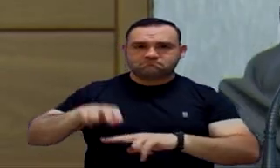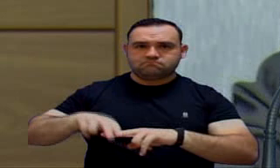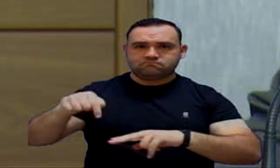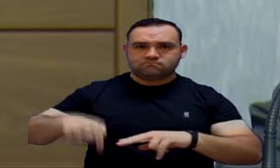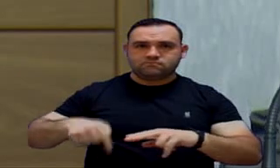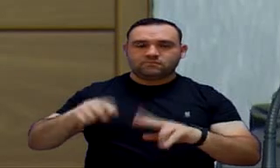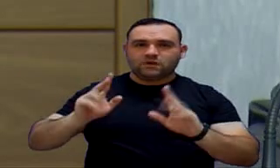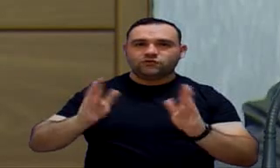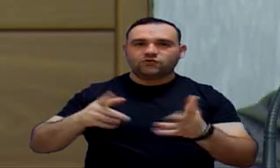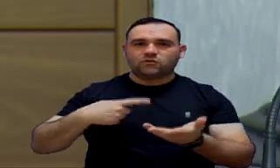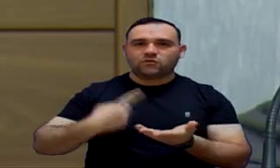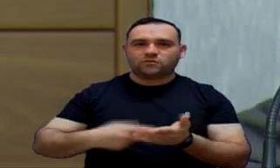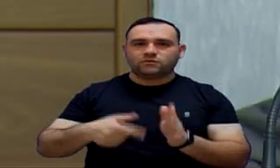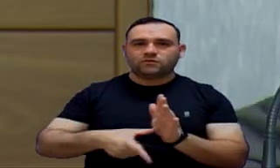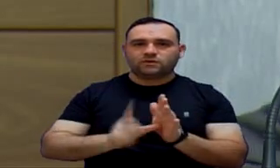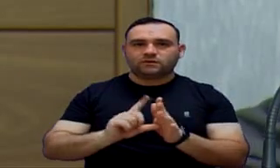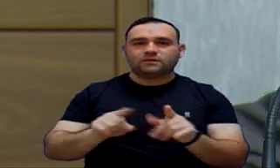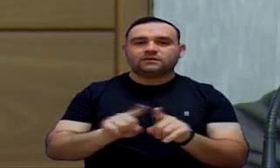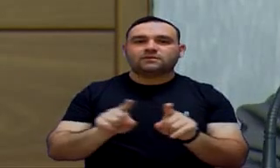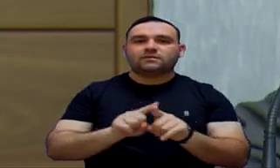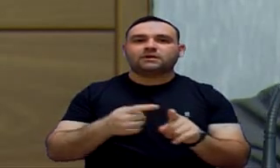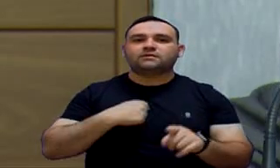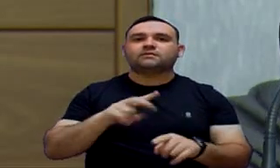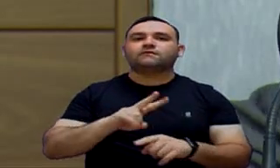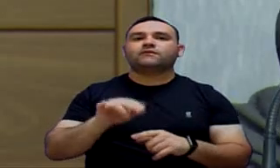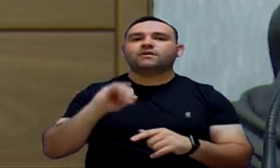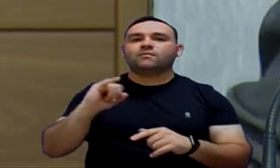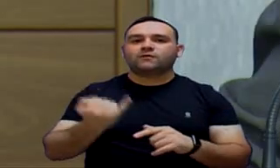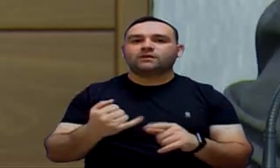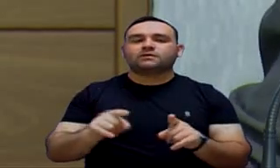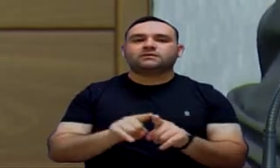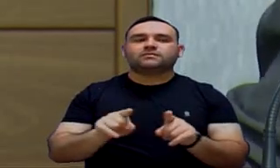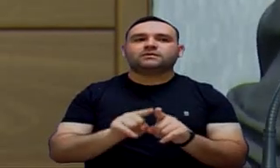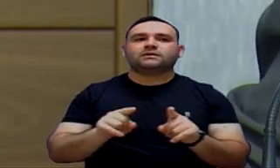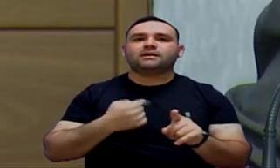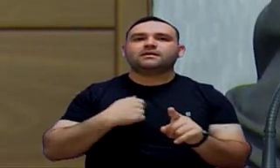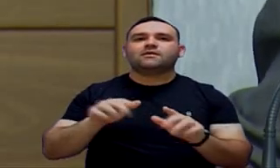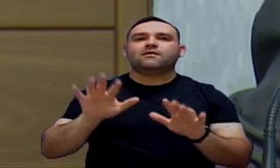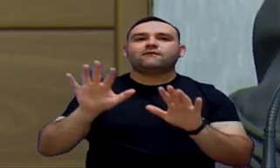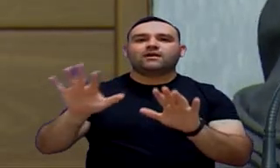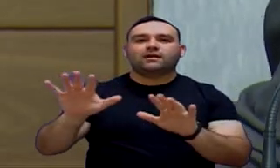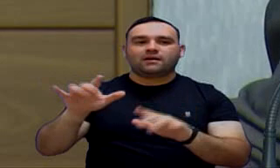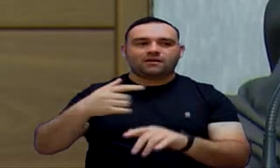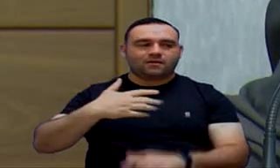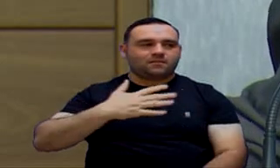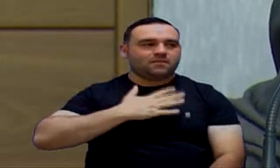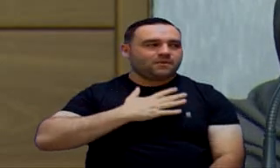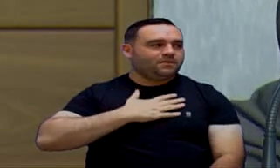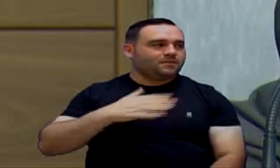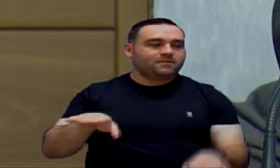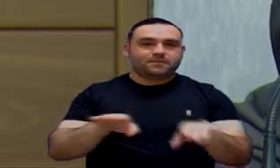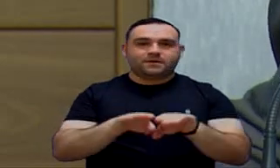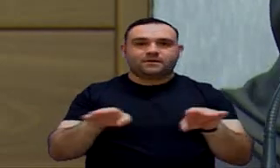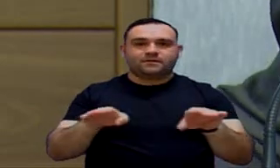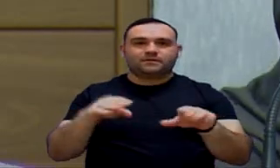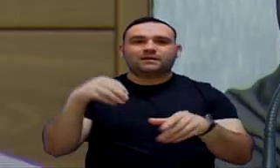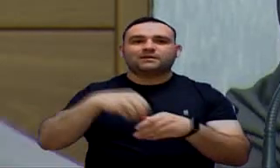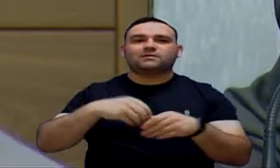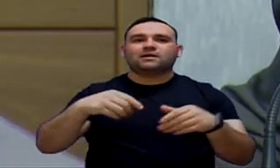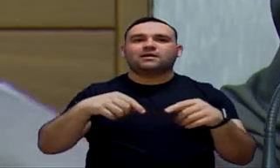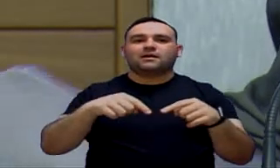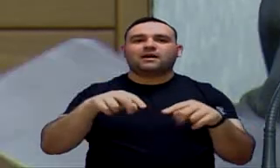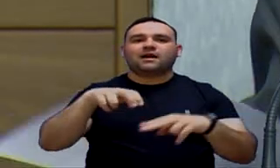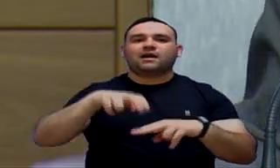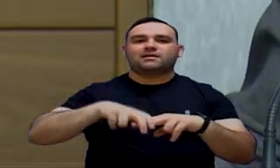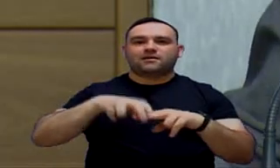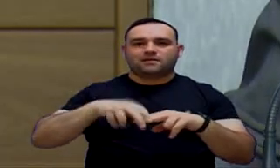conforme já combinado e eu já vou aproveitar e seja para ficar lá no meu as minhas dependência lá